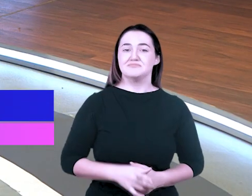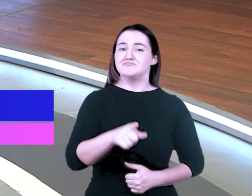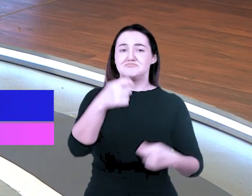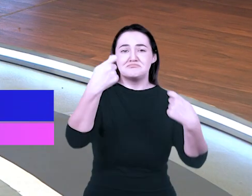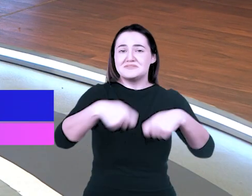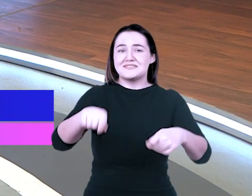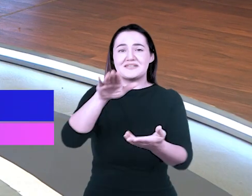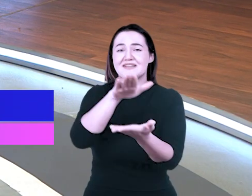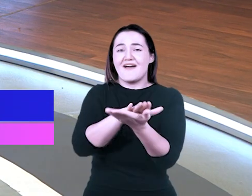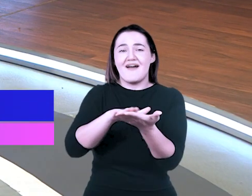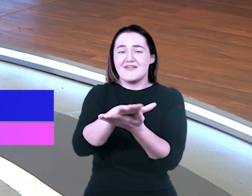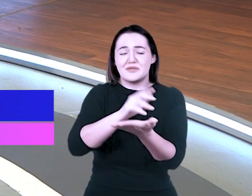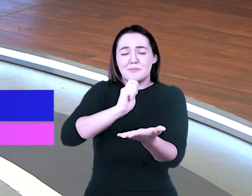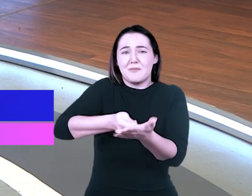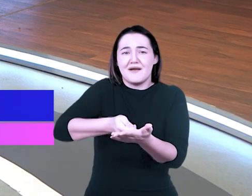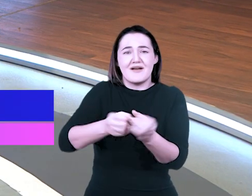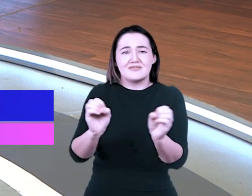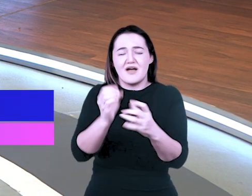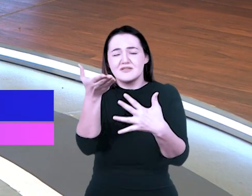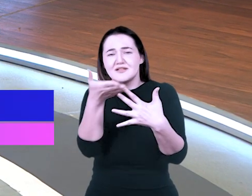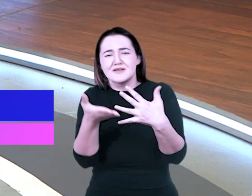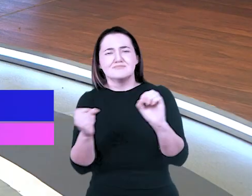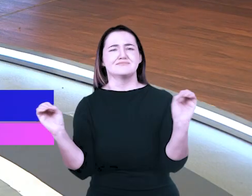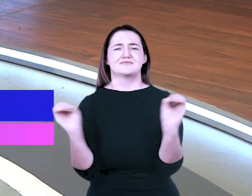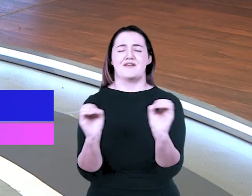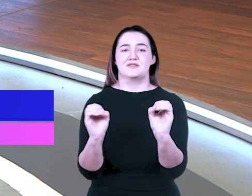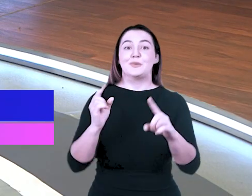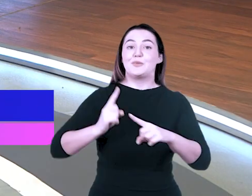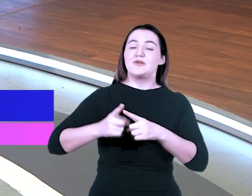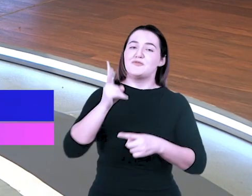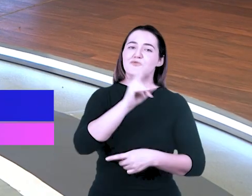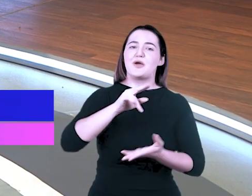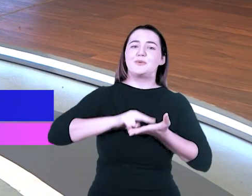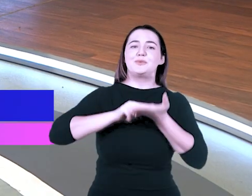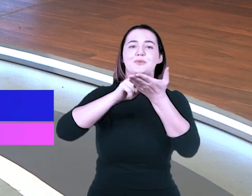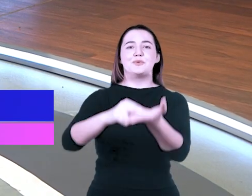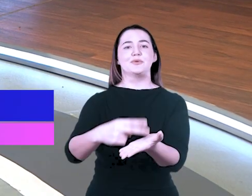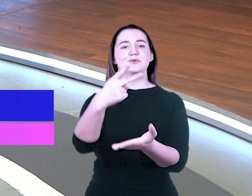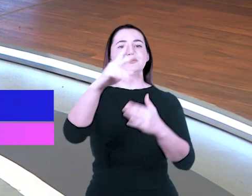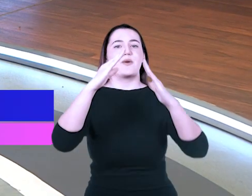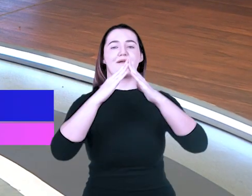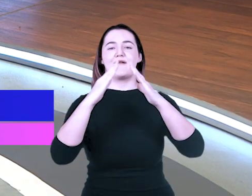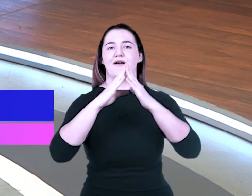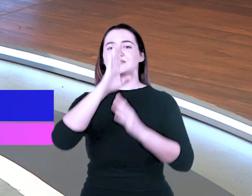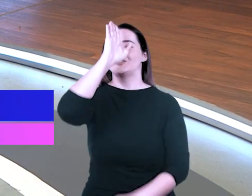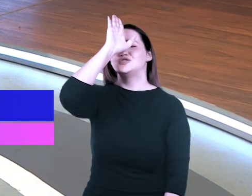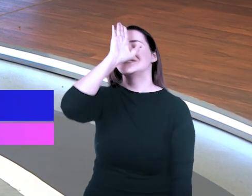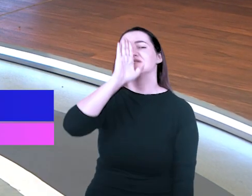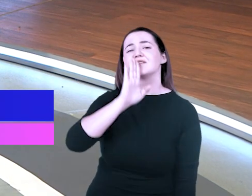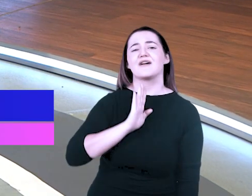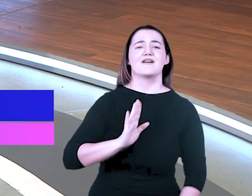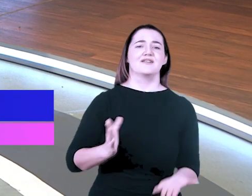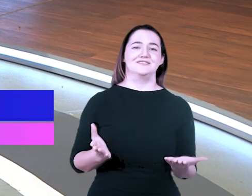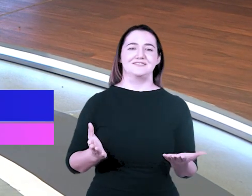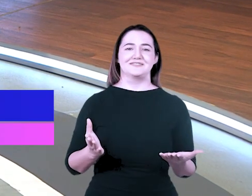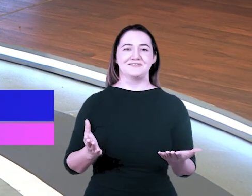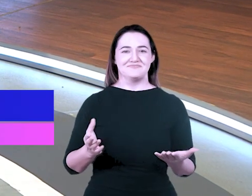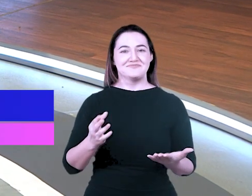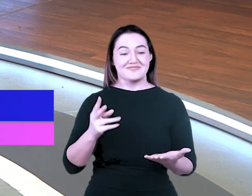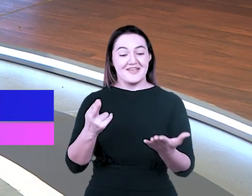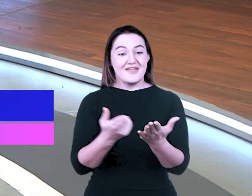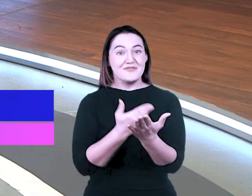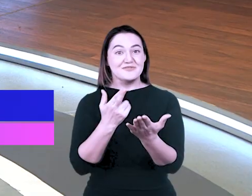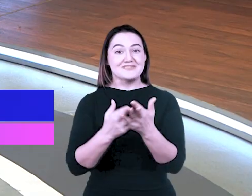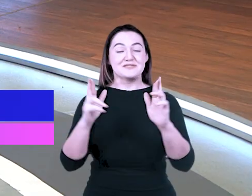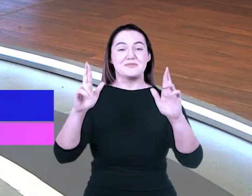que você precise pagar qualquer coisa, porque nós vamos enviar aí no seu lar, para que você receba a revista Esperança